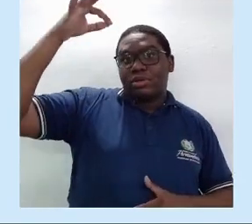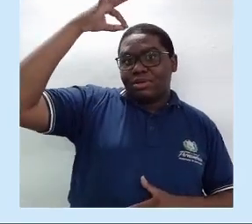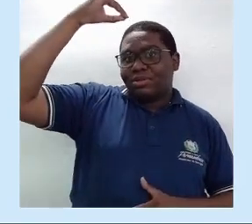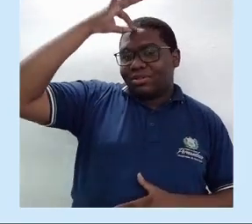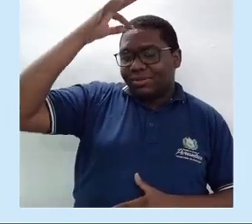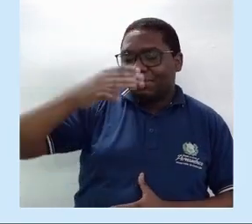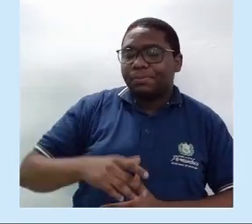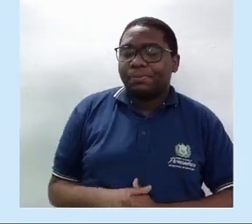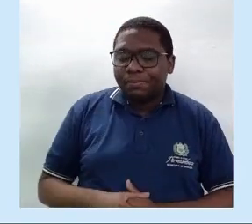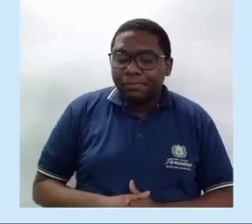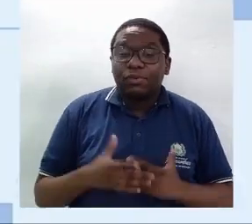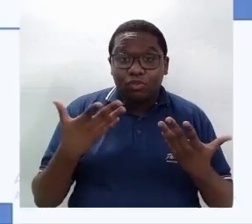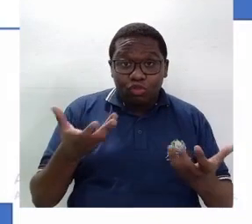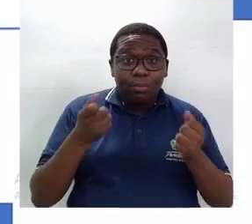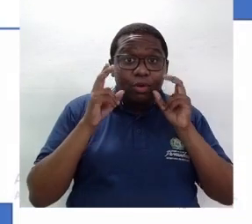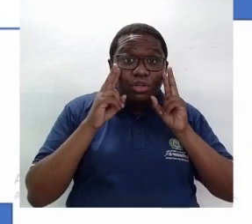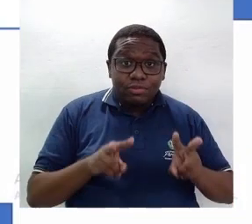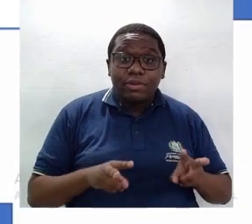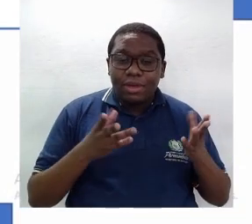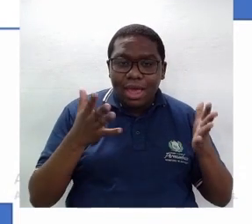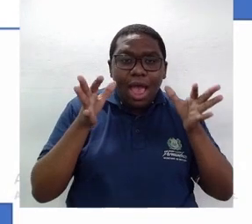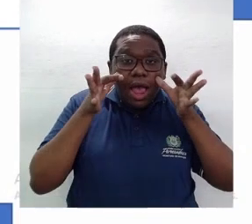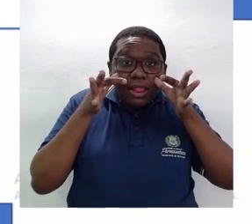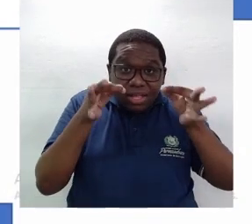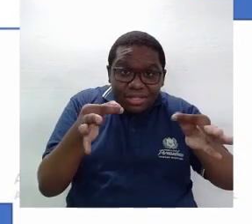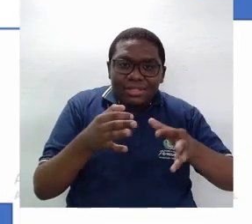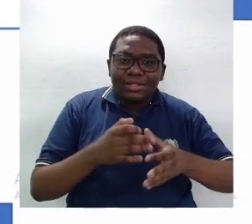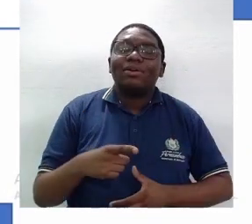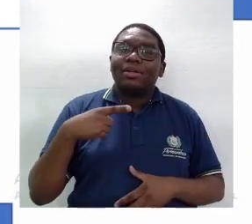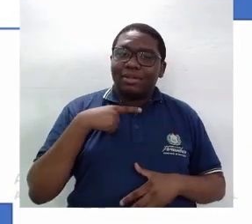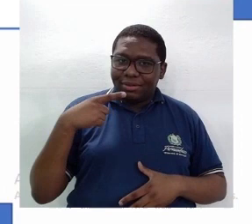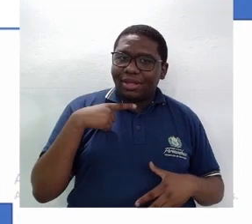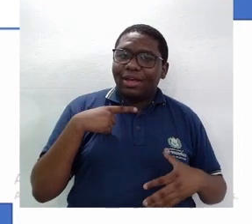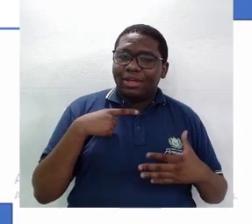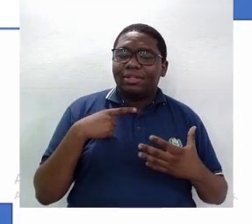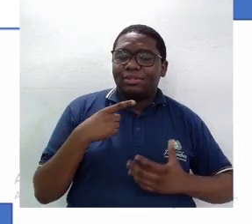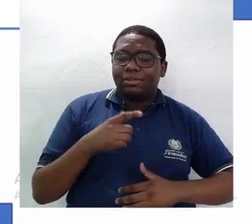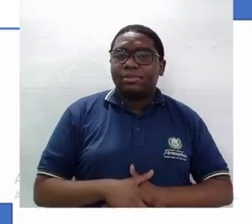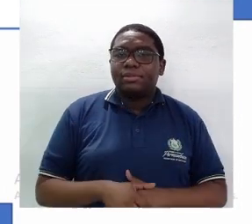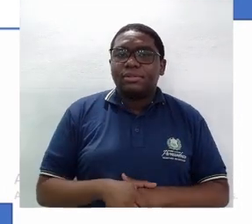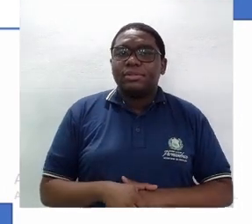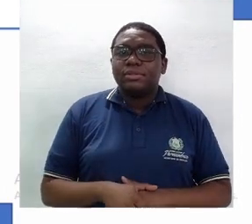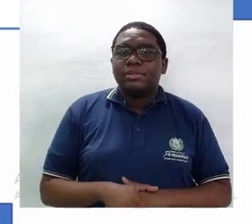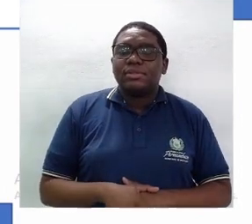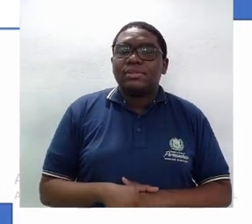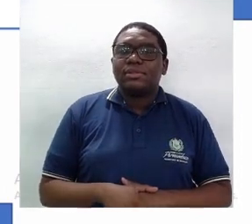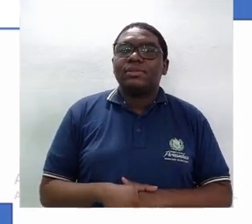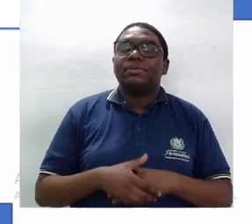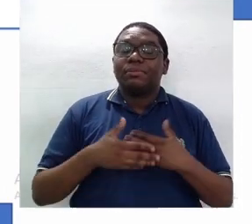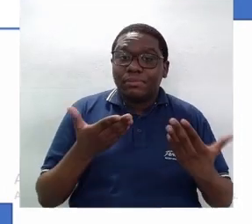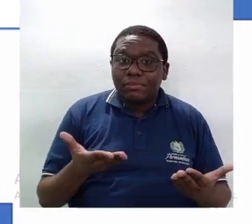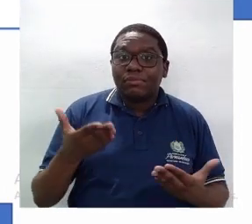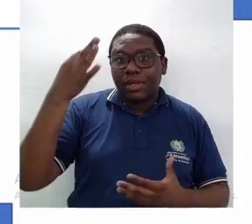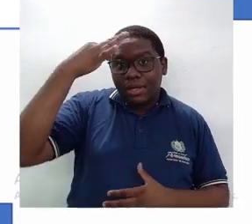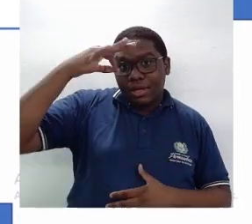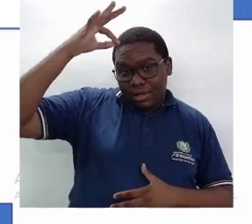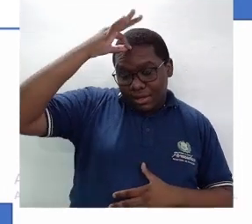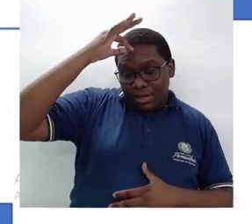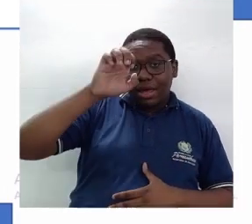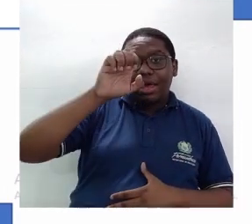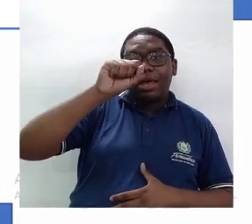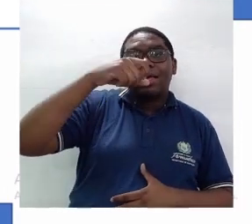ver aqui, atenção, na tela nós temos a seguinte questão. Vejam só, espiritualista,